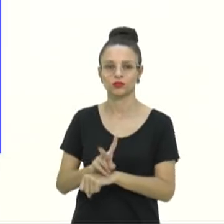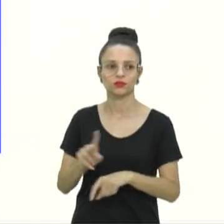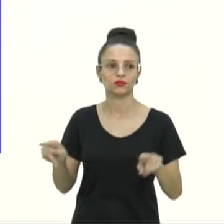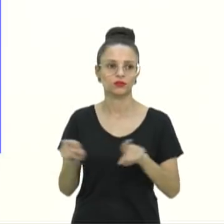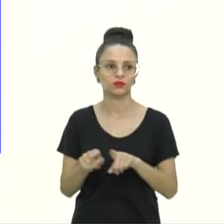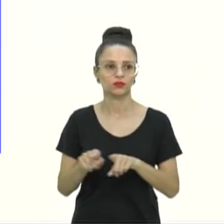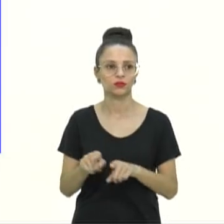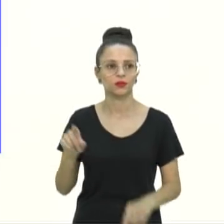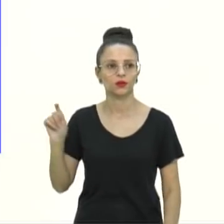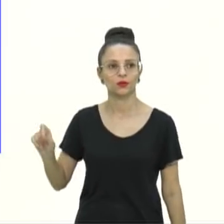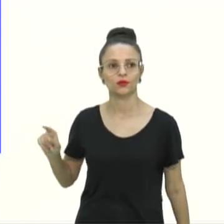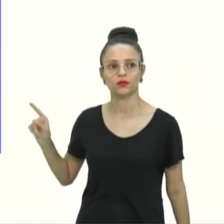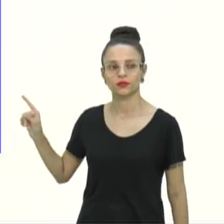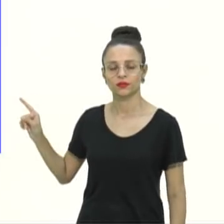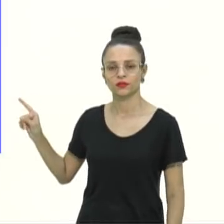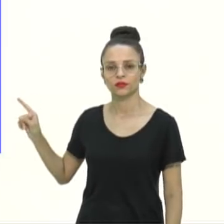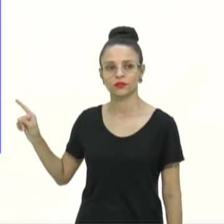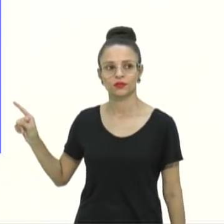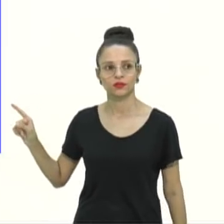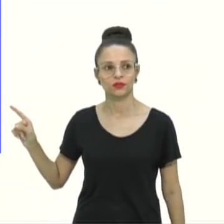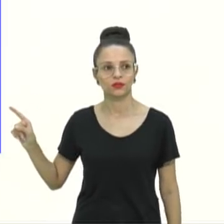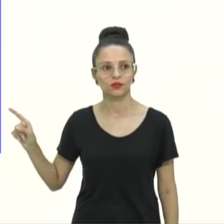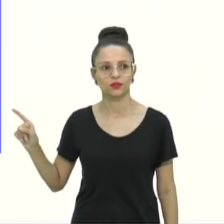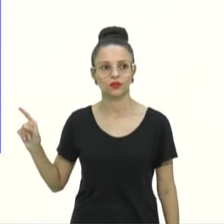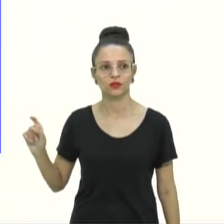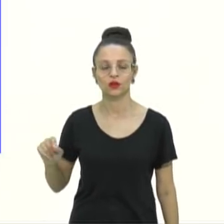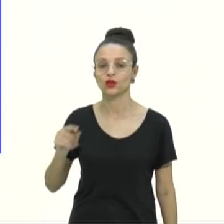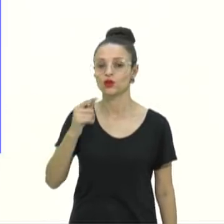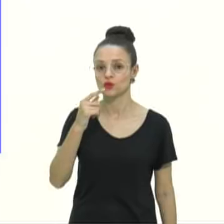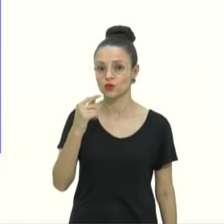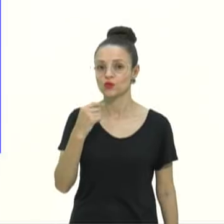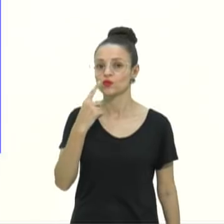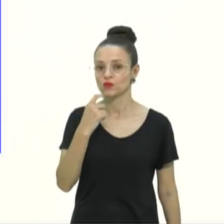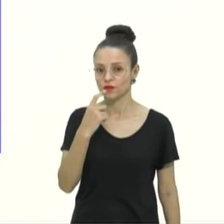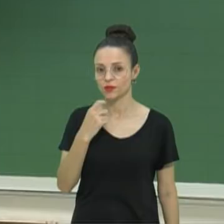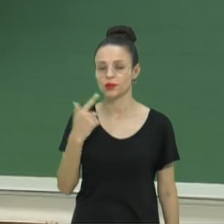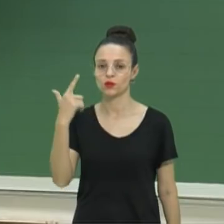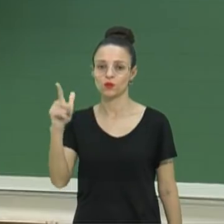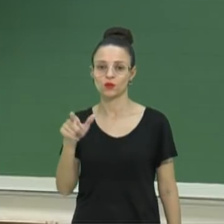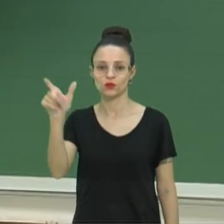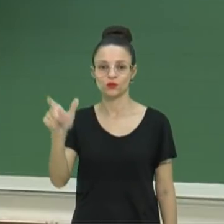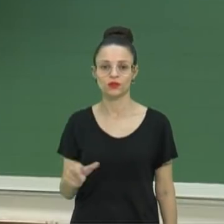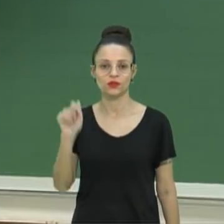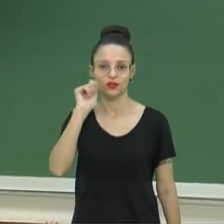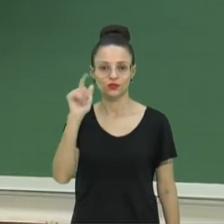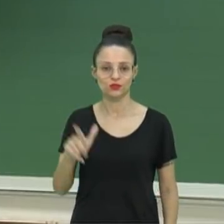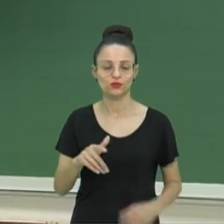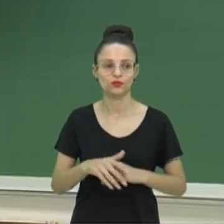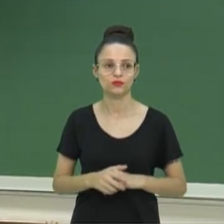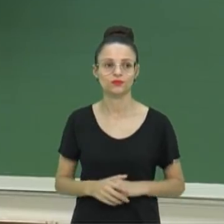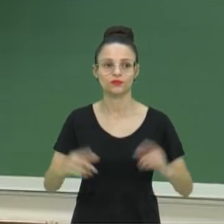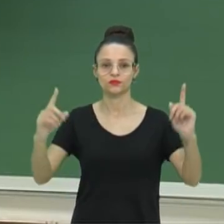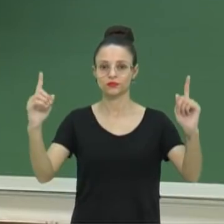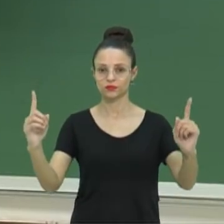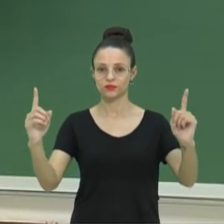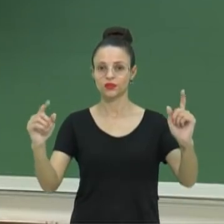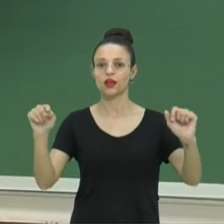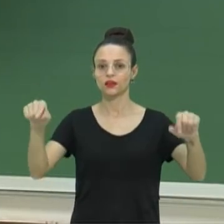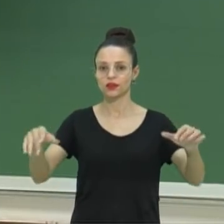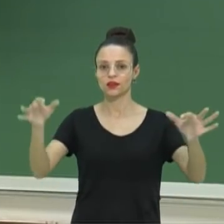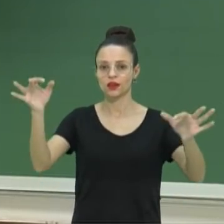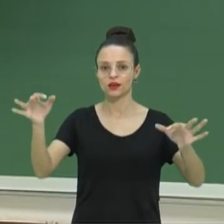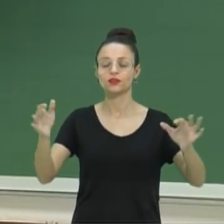aqui onde que fica os dois lutadores, né? Um atleta é em vermelho e o outro atleta é em azul. Então, onde fica a arbitragem